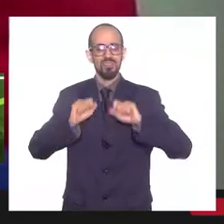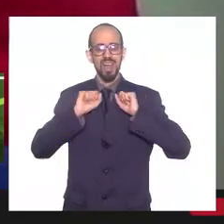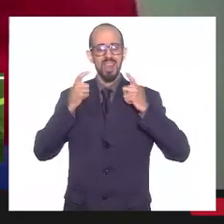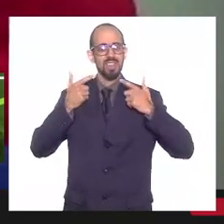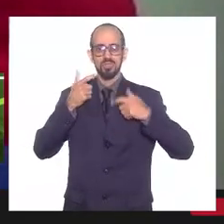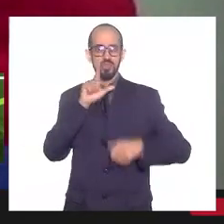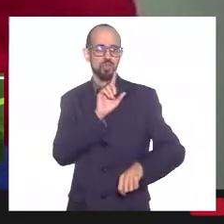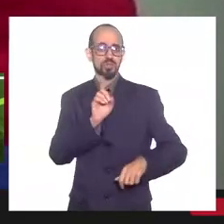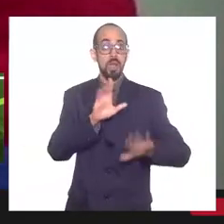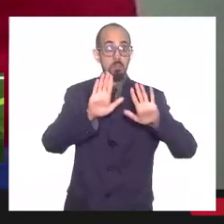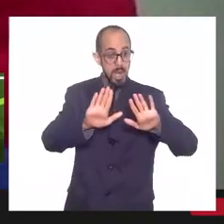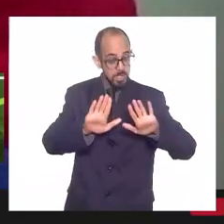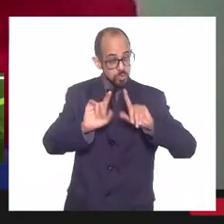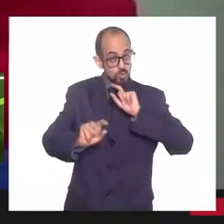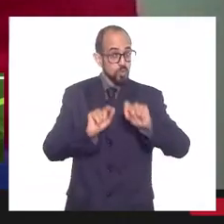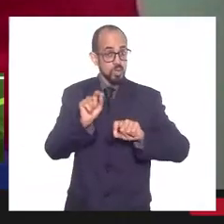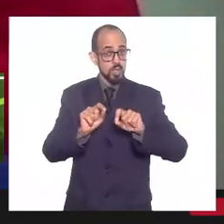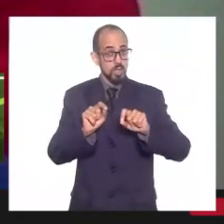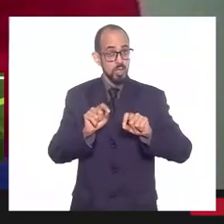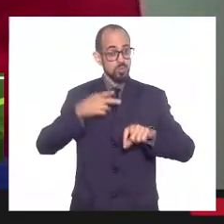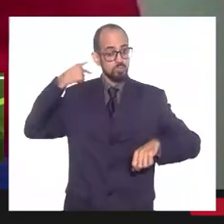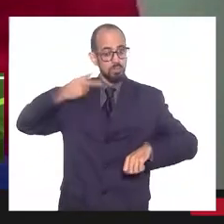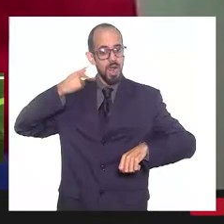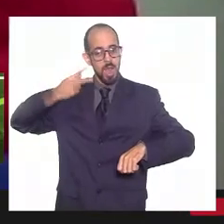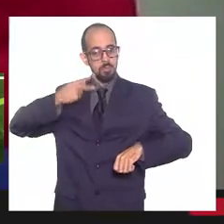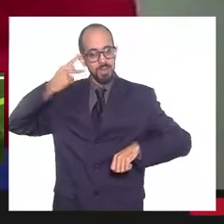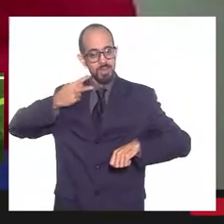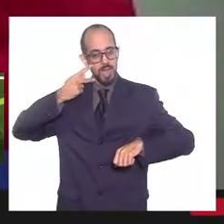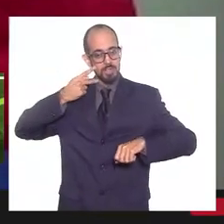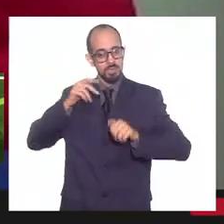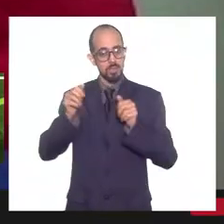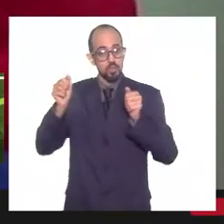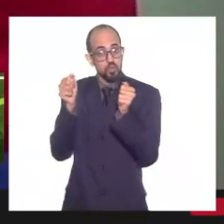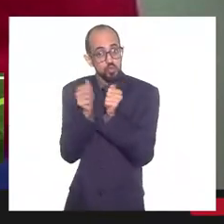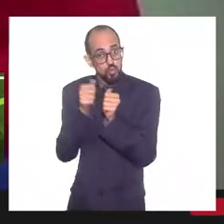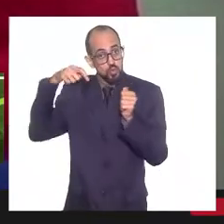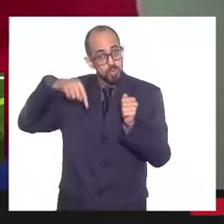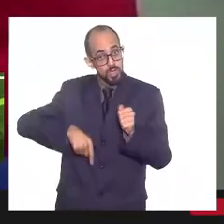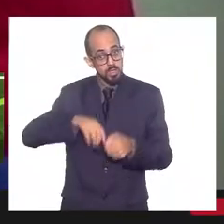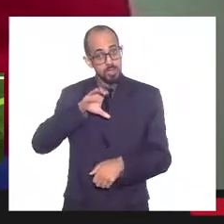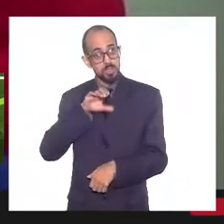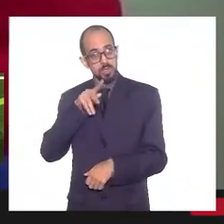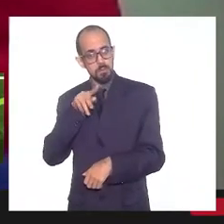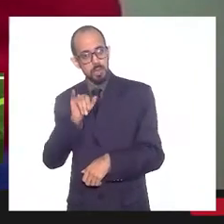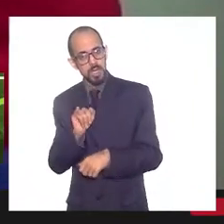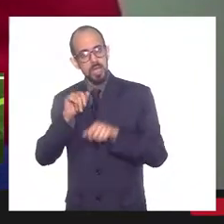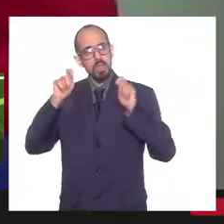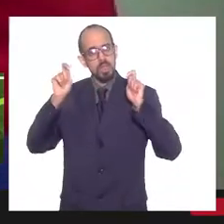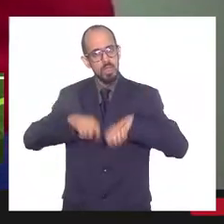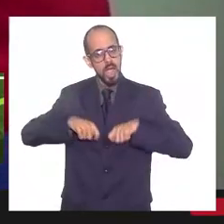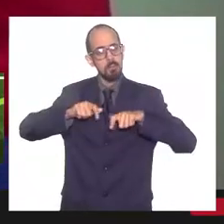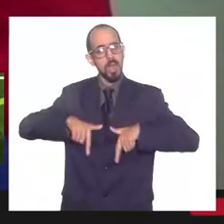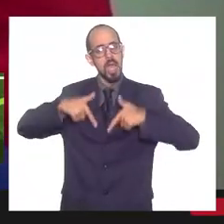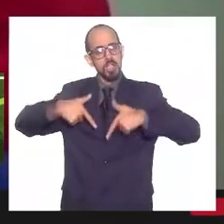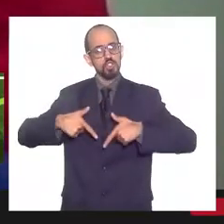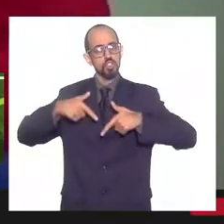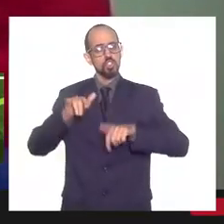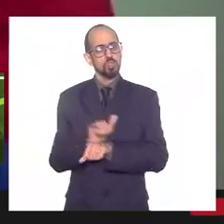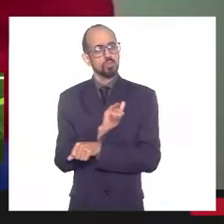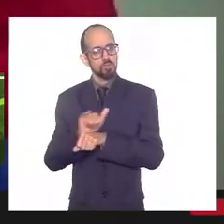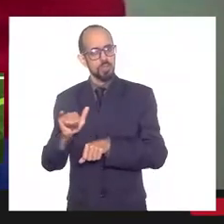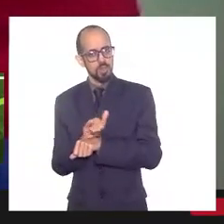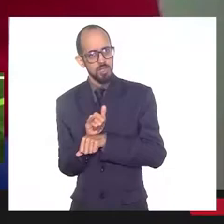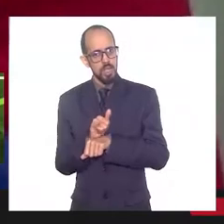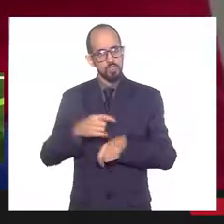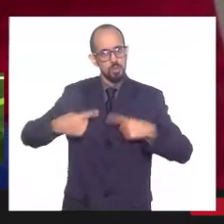Mas isso não quer dizer que os o atalhos que integram esta CPI não possam agir de uma